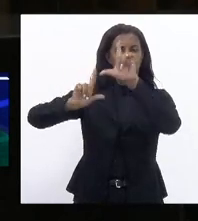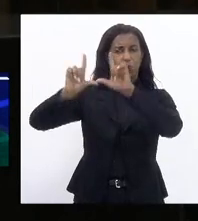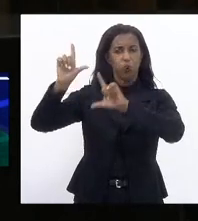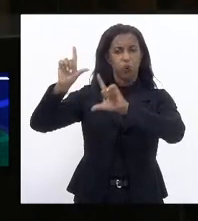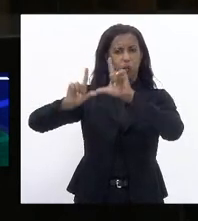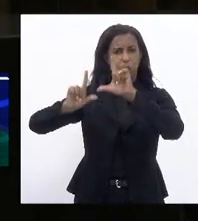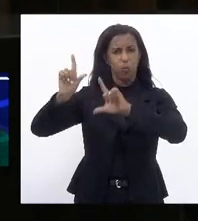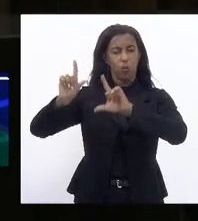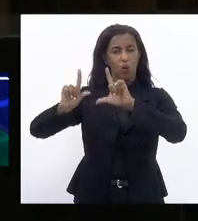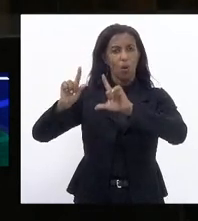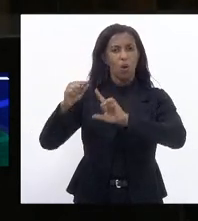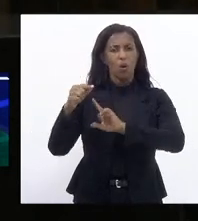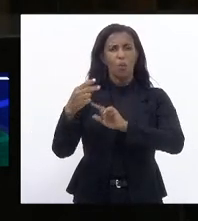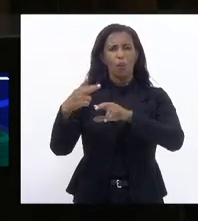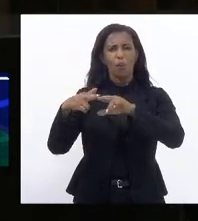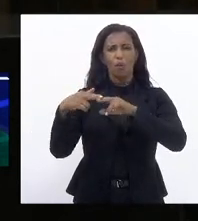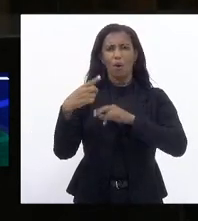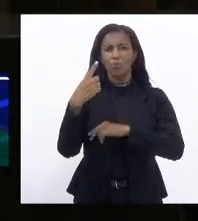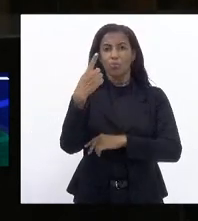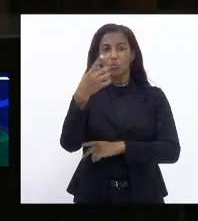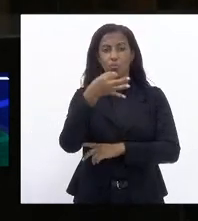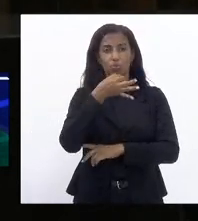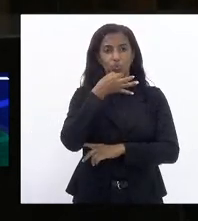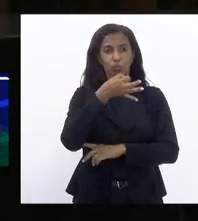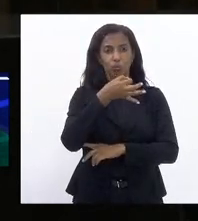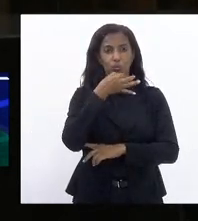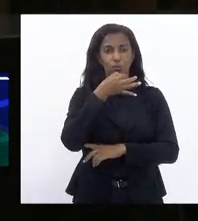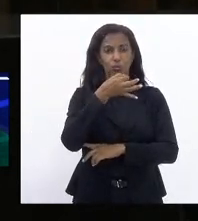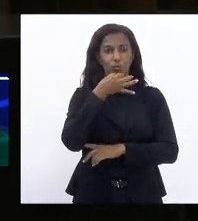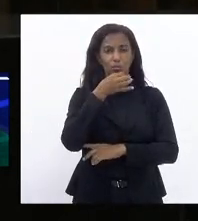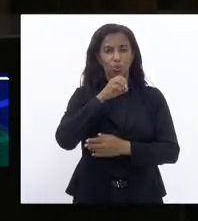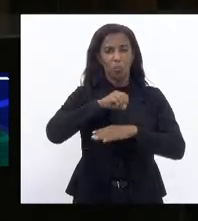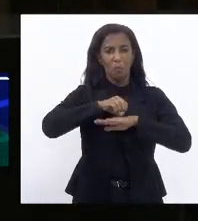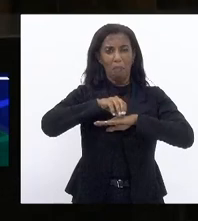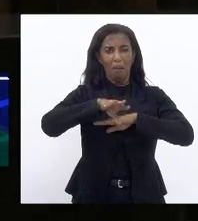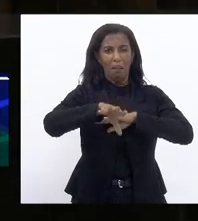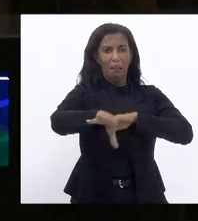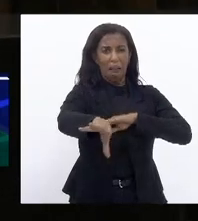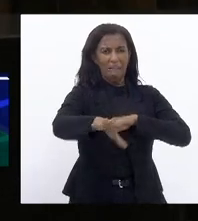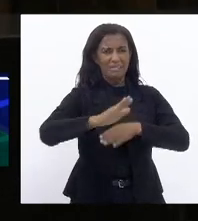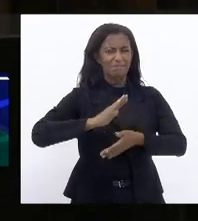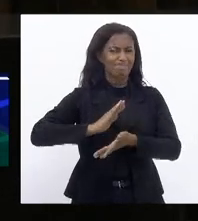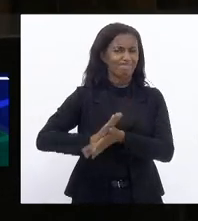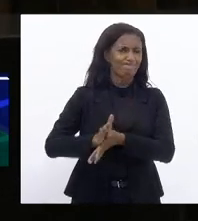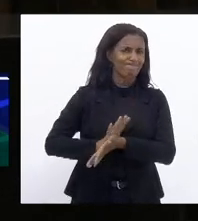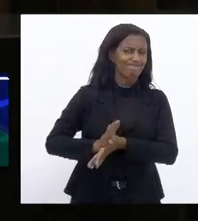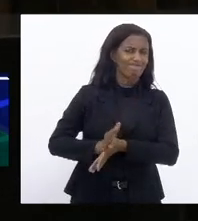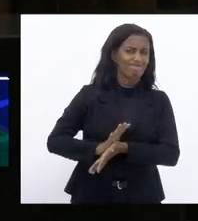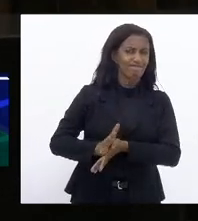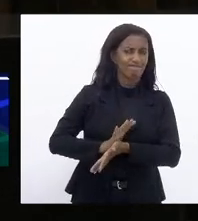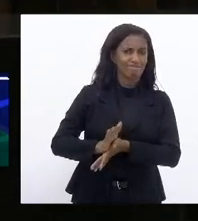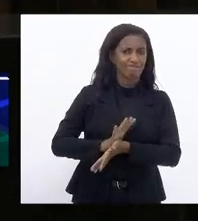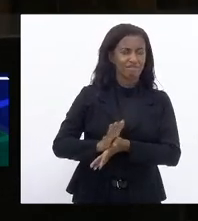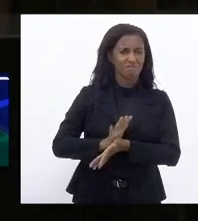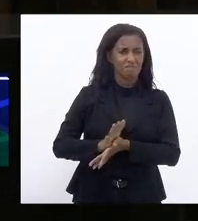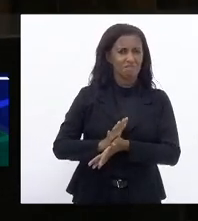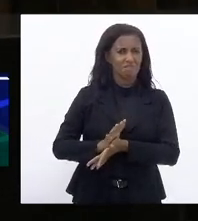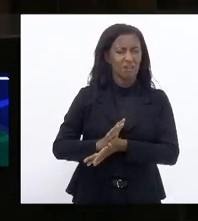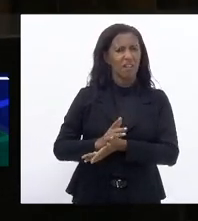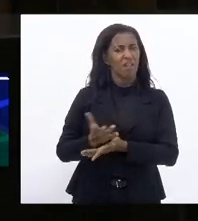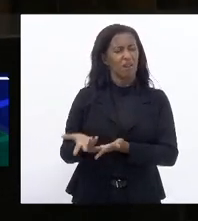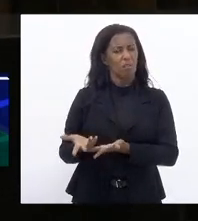de um áudio seu que vazou de forma covarde, aquilo que a gente chama, presidente, de